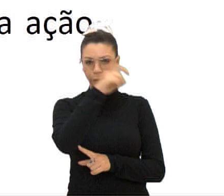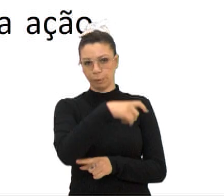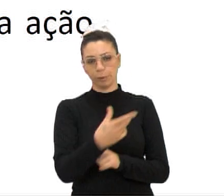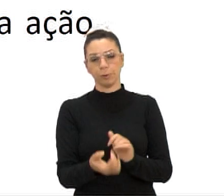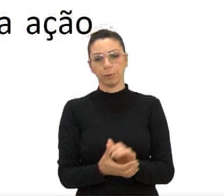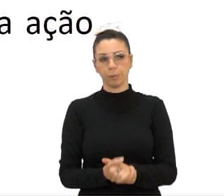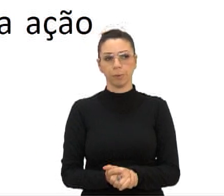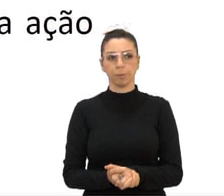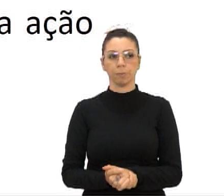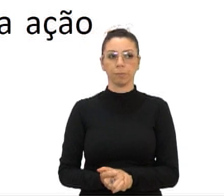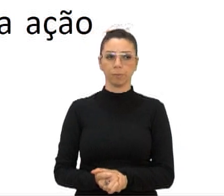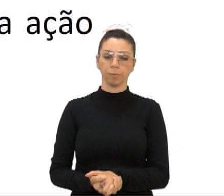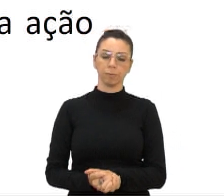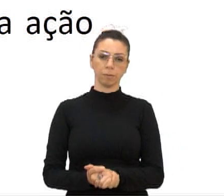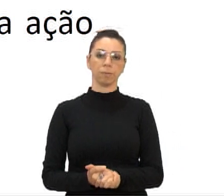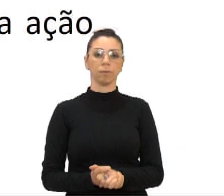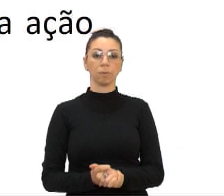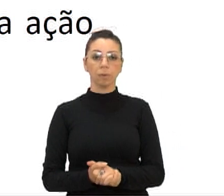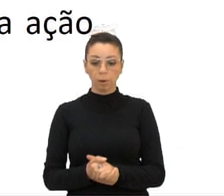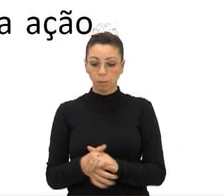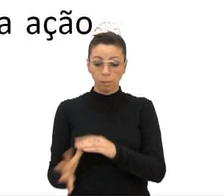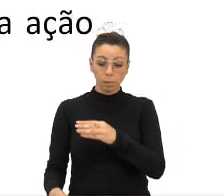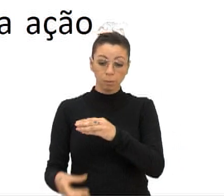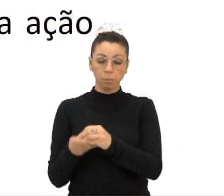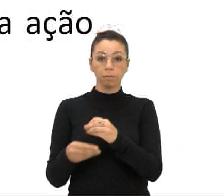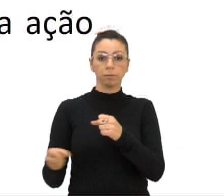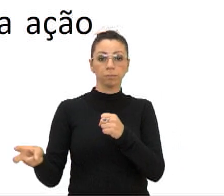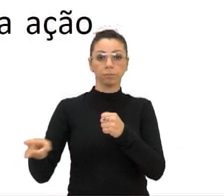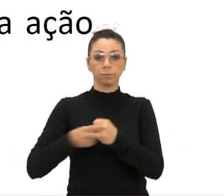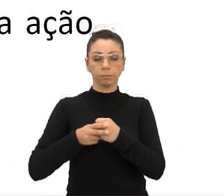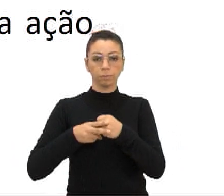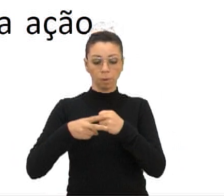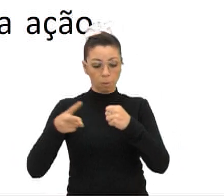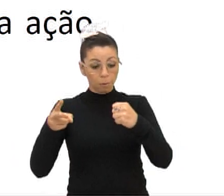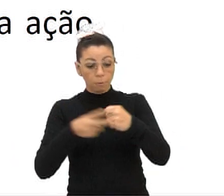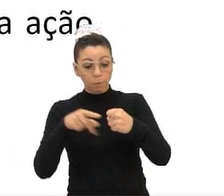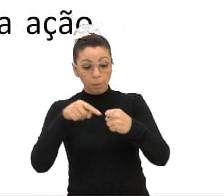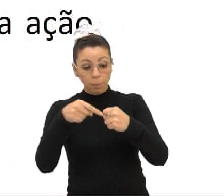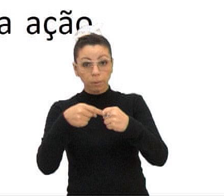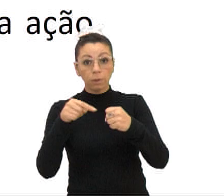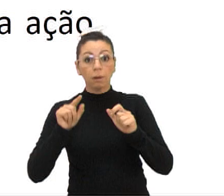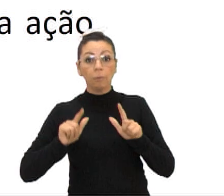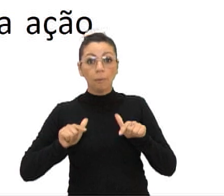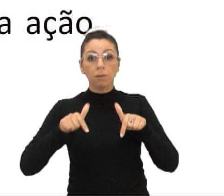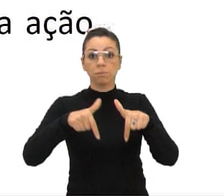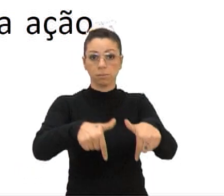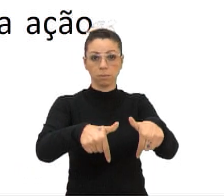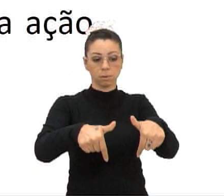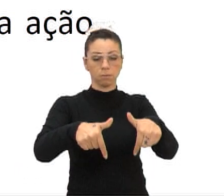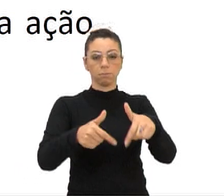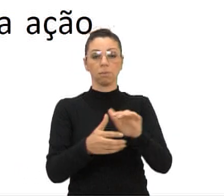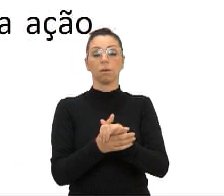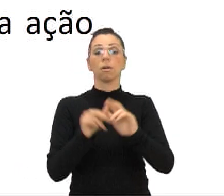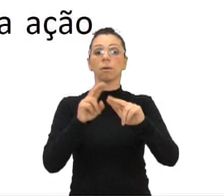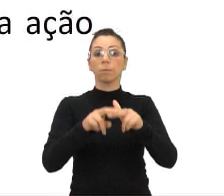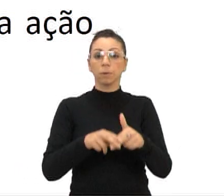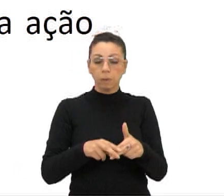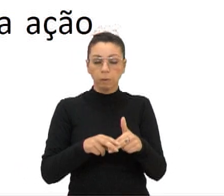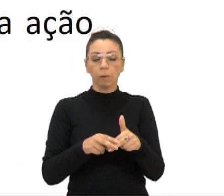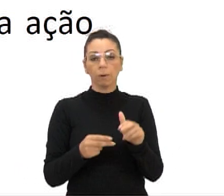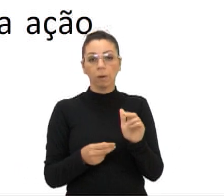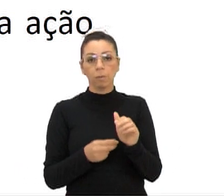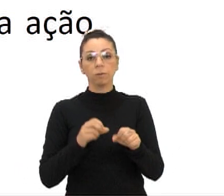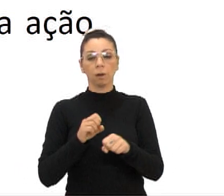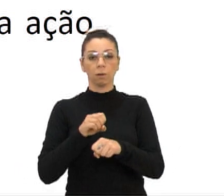o predicado verbal, o verbo indica uma ação. Por isso que eu venho trabalhando com vocês essa questão da ação.